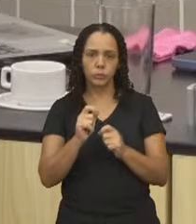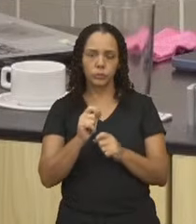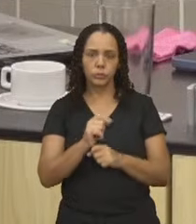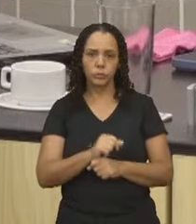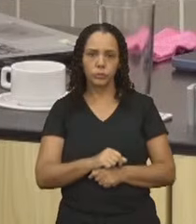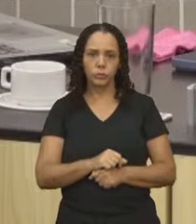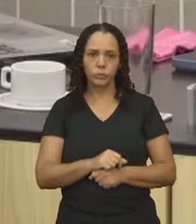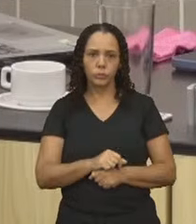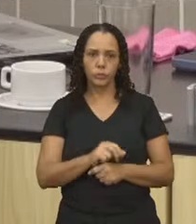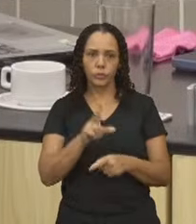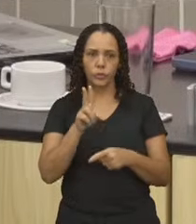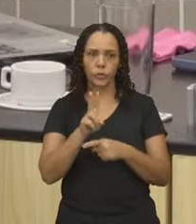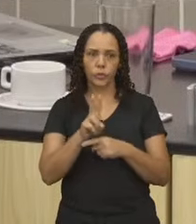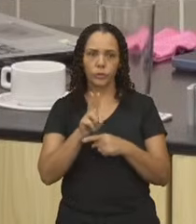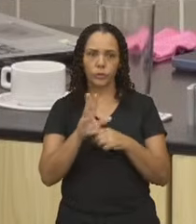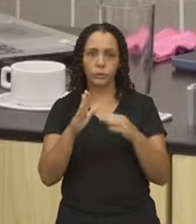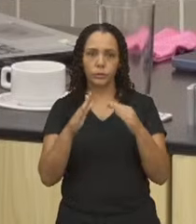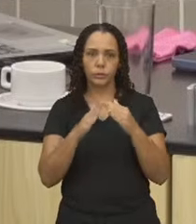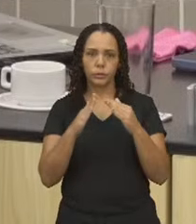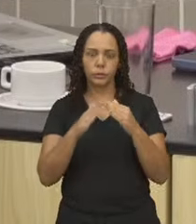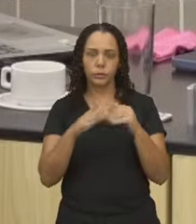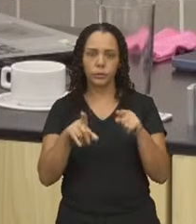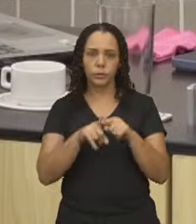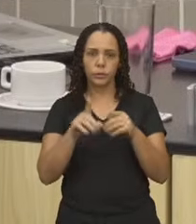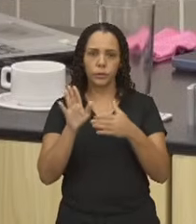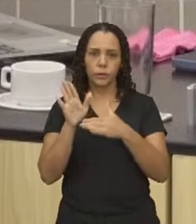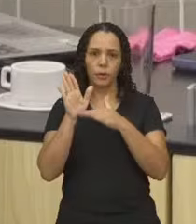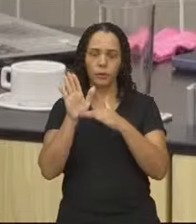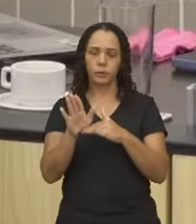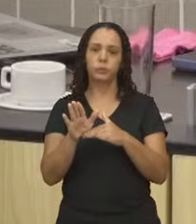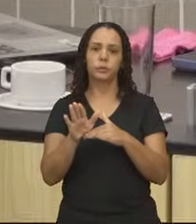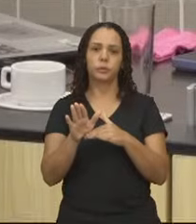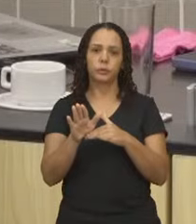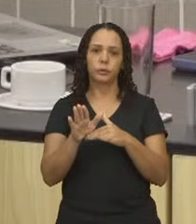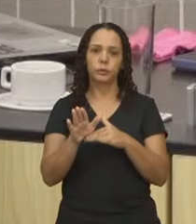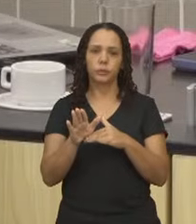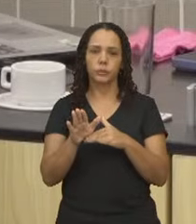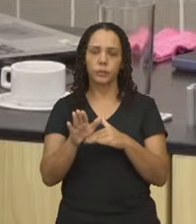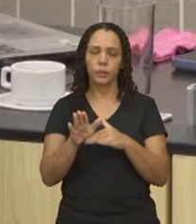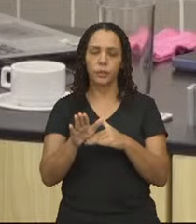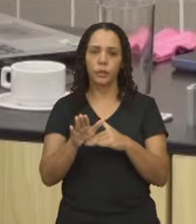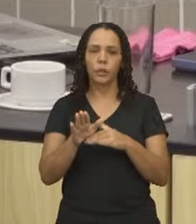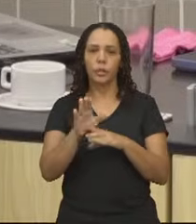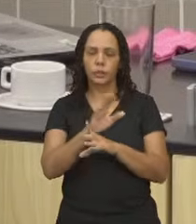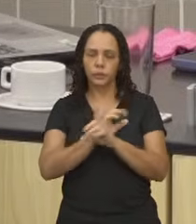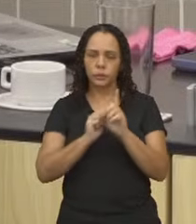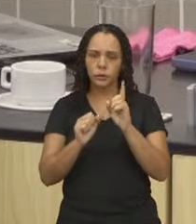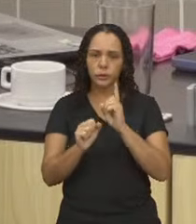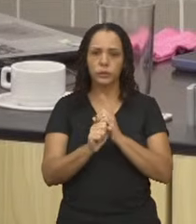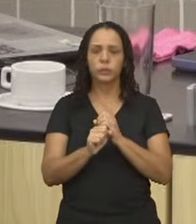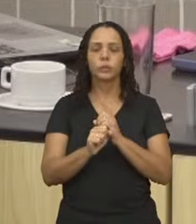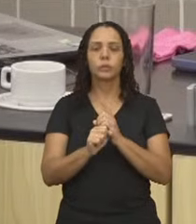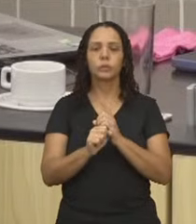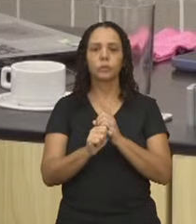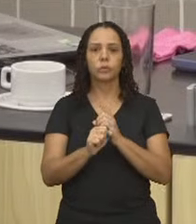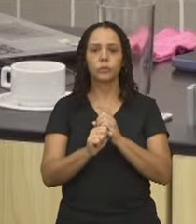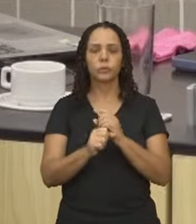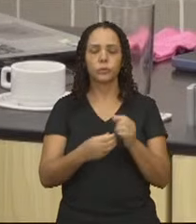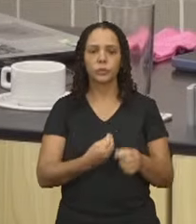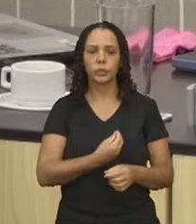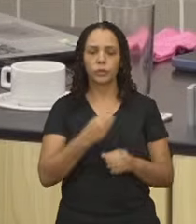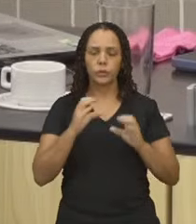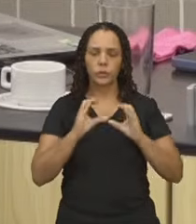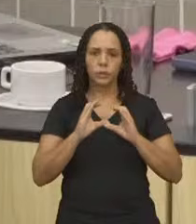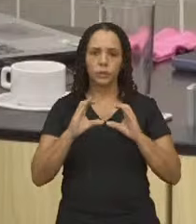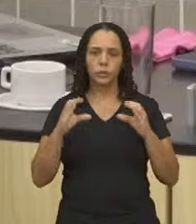provisão de sua casa, mas contribui para a edificação da sociedade e o florescimento da vida comunitária.